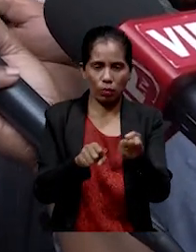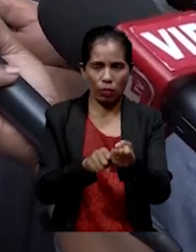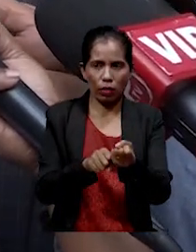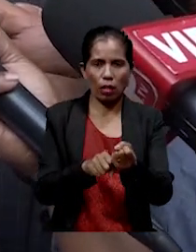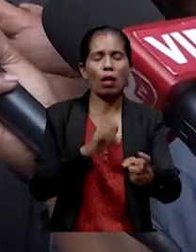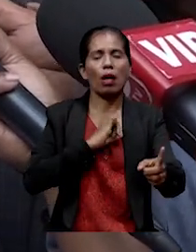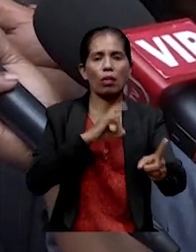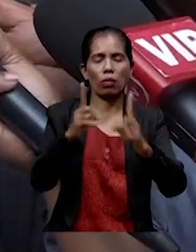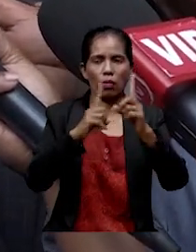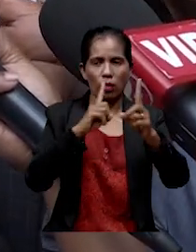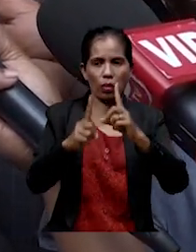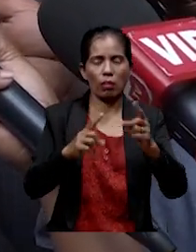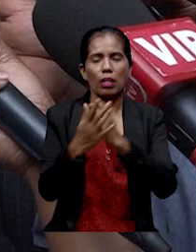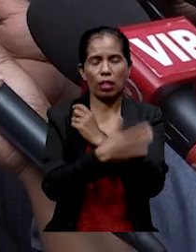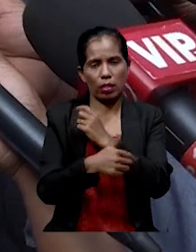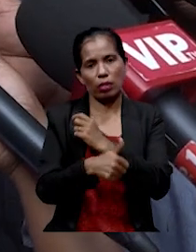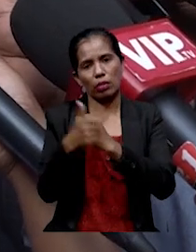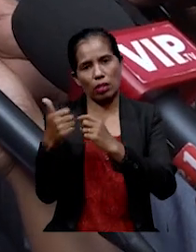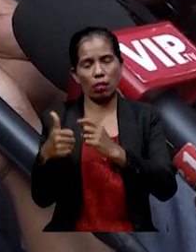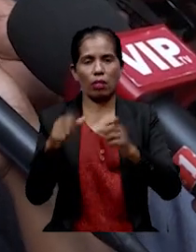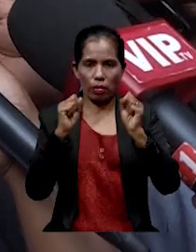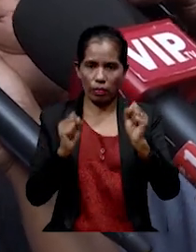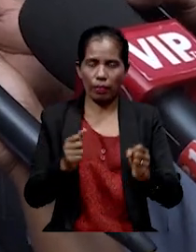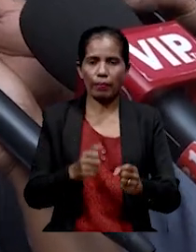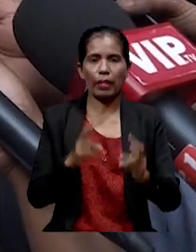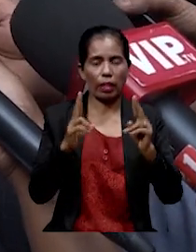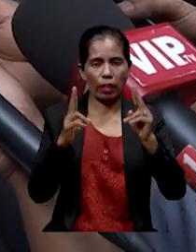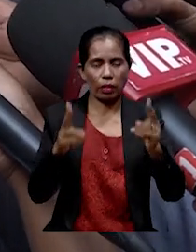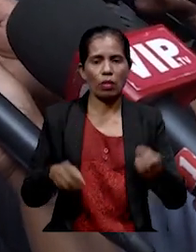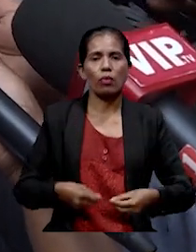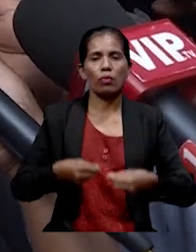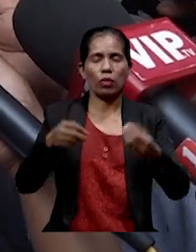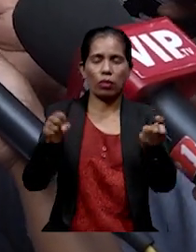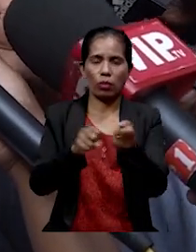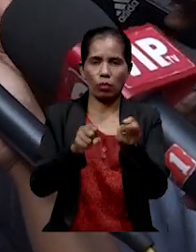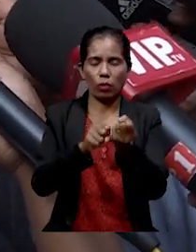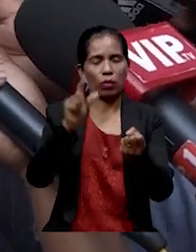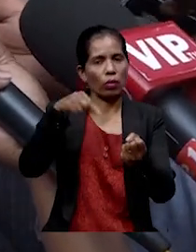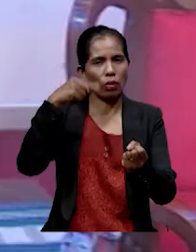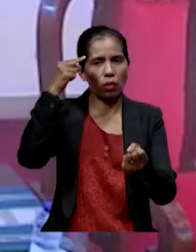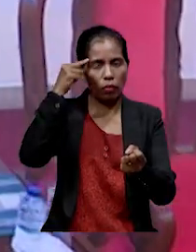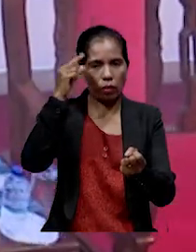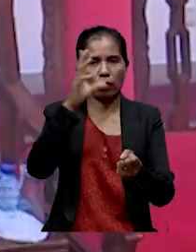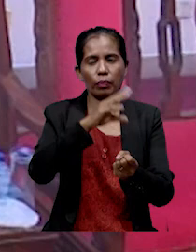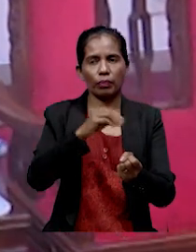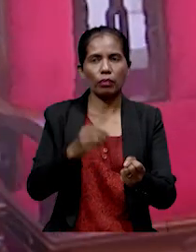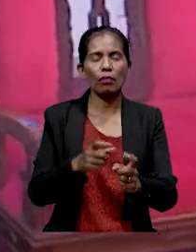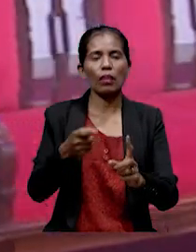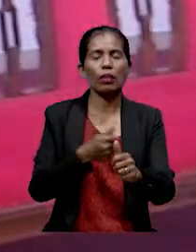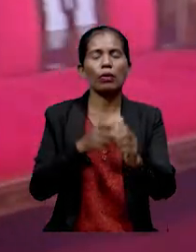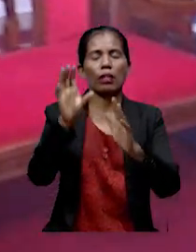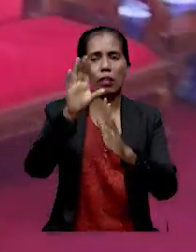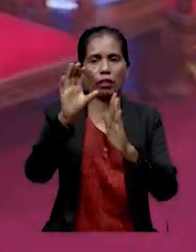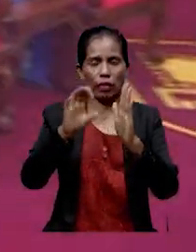colhido a rei da Ney da Vapra, lá lá o apoio ao governo. Tu ir se festado da